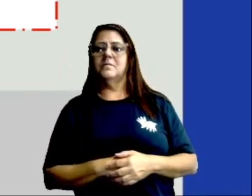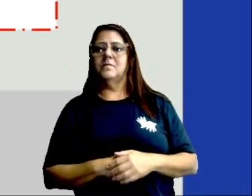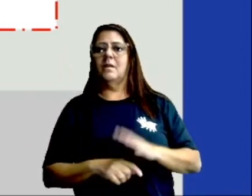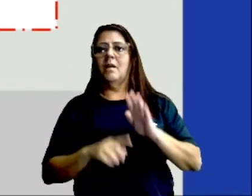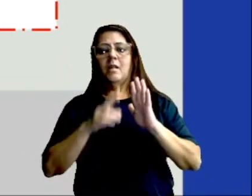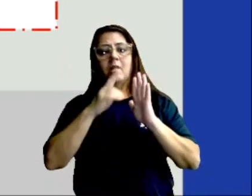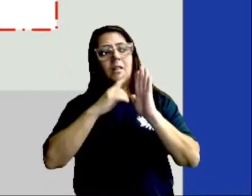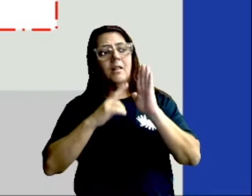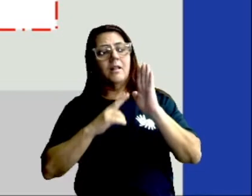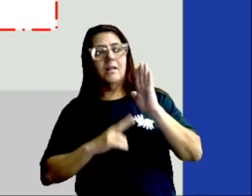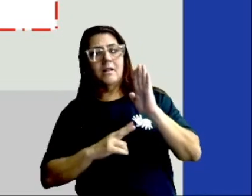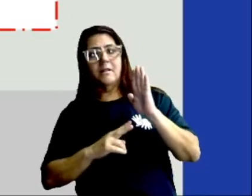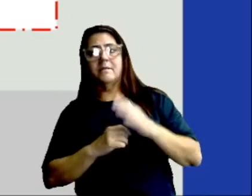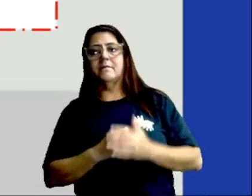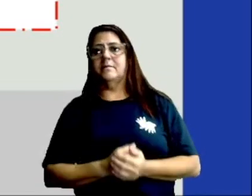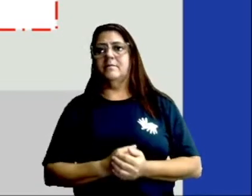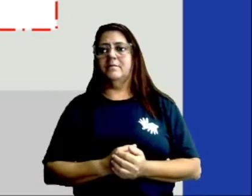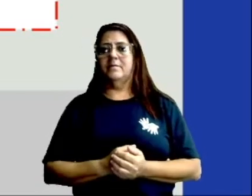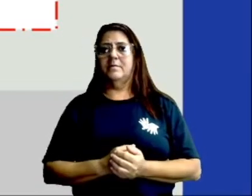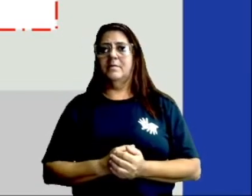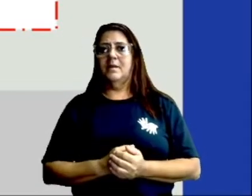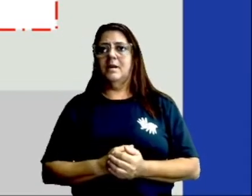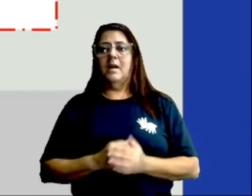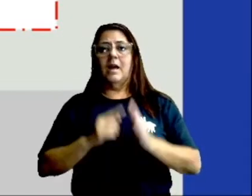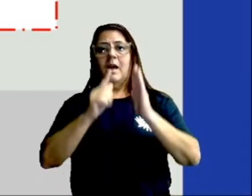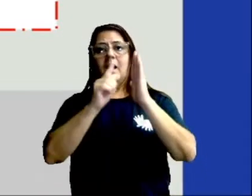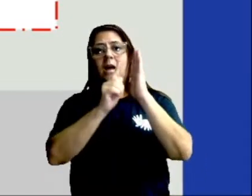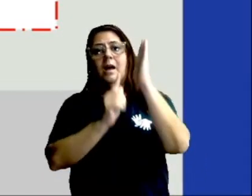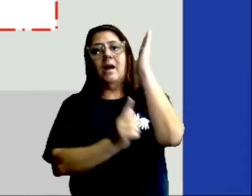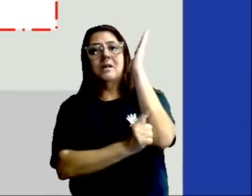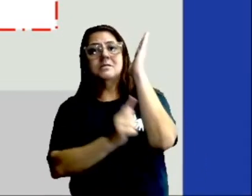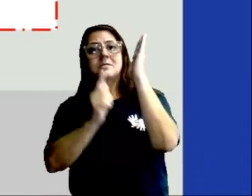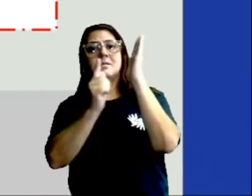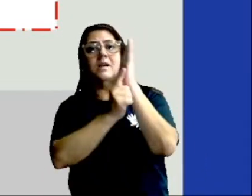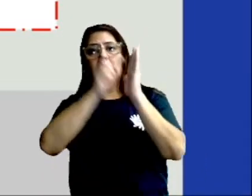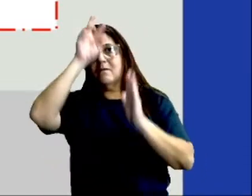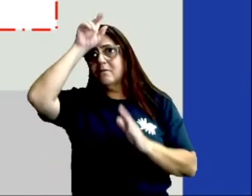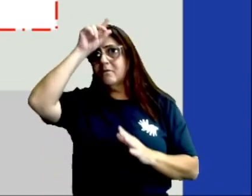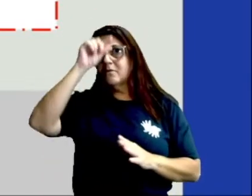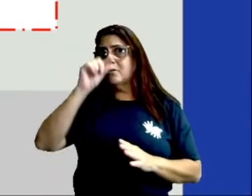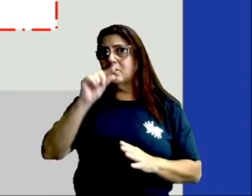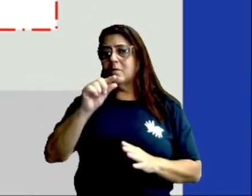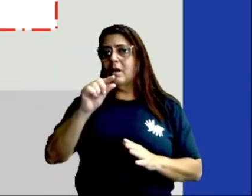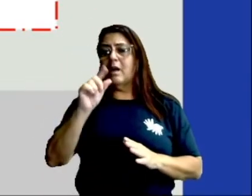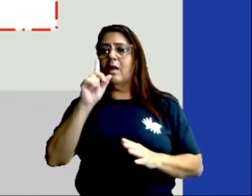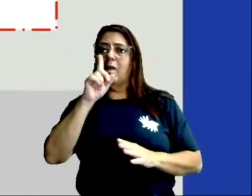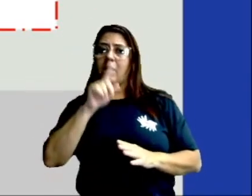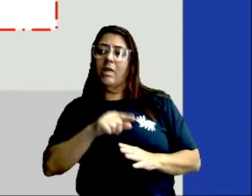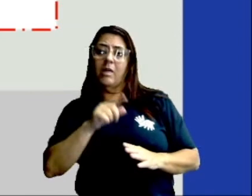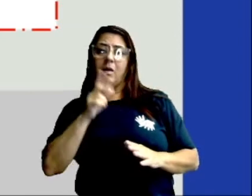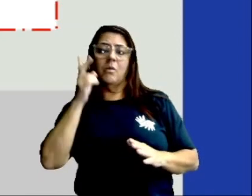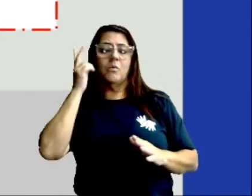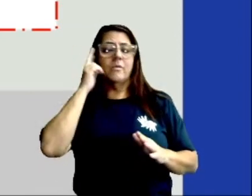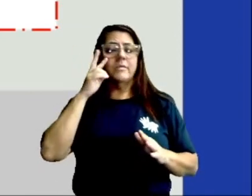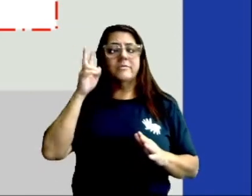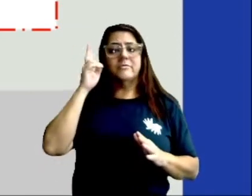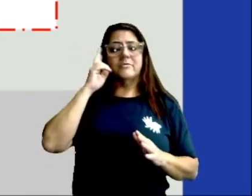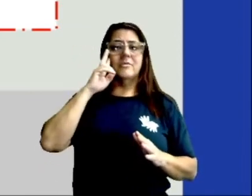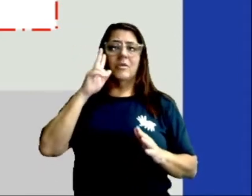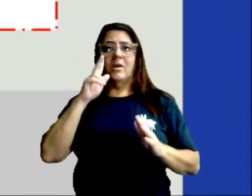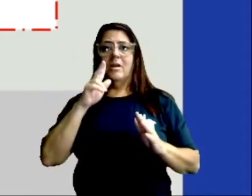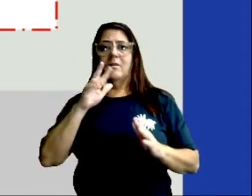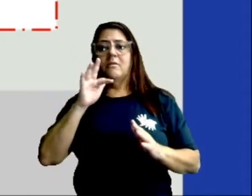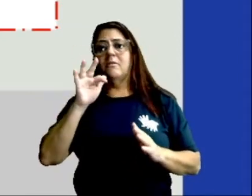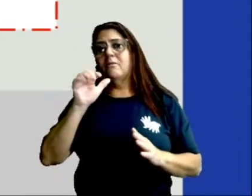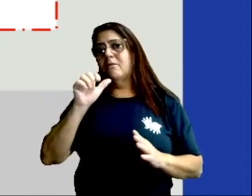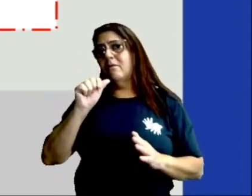ler na aula de hoje é A Cigarra e as Formigas. É uma fábula, nós já estudamos aqui esse